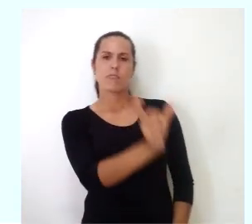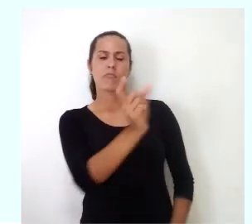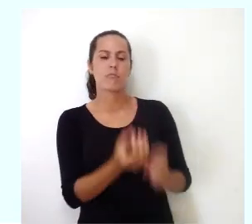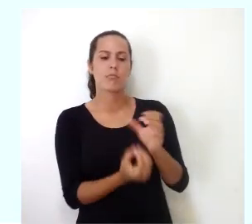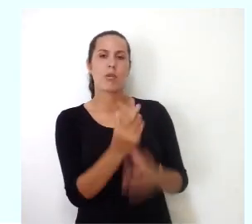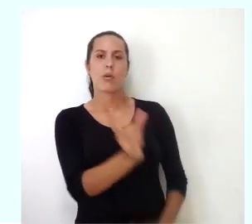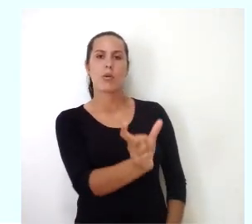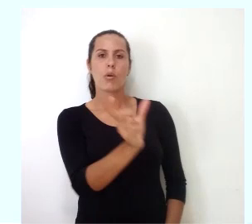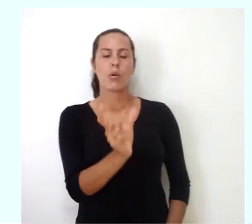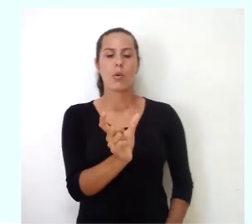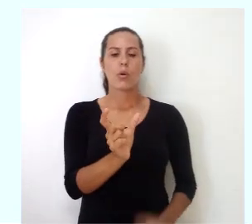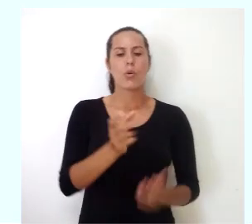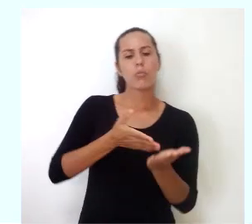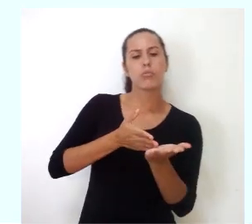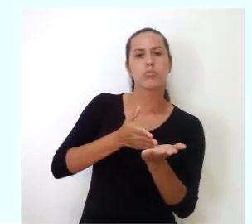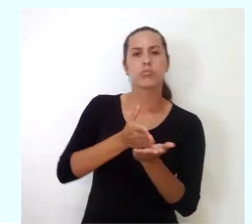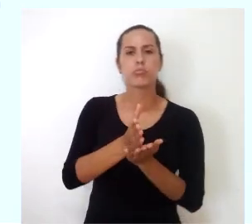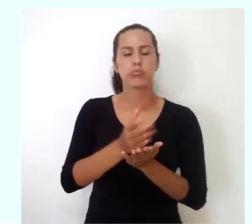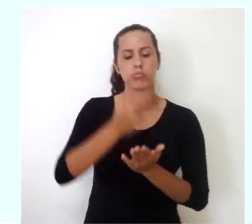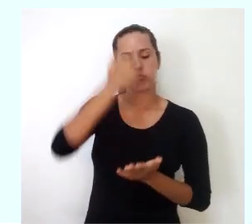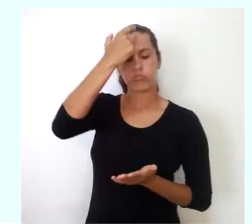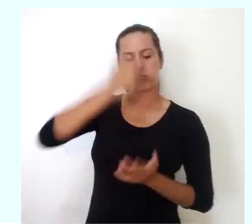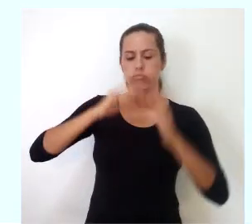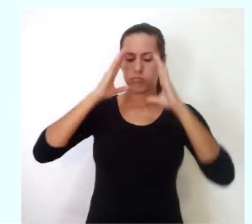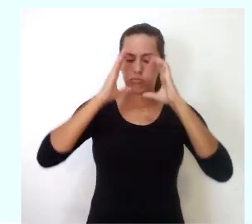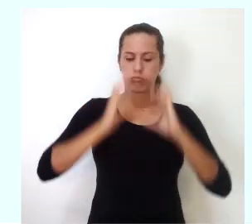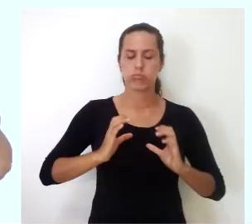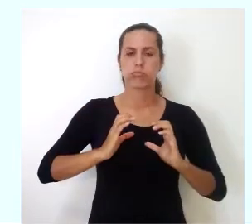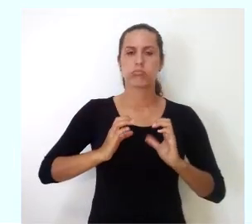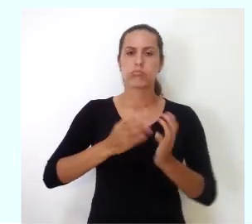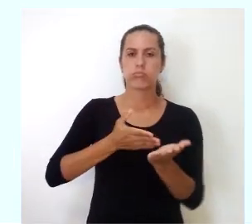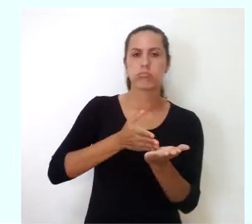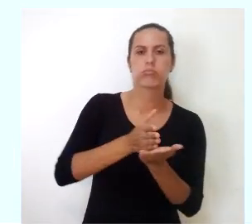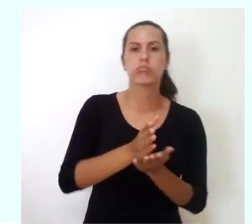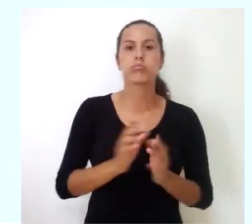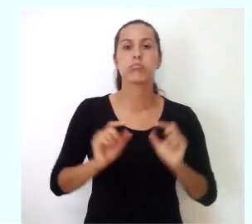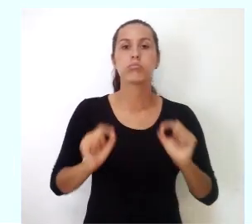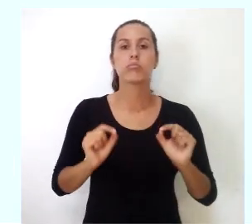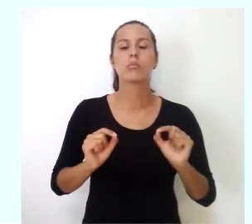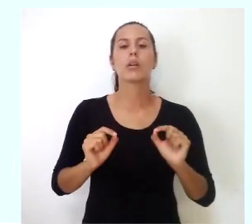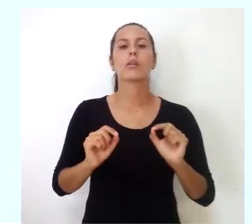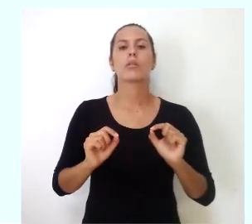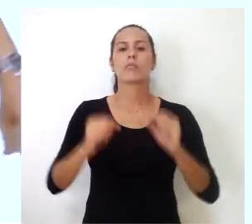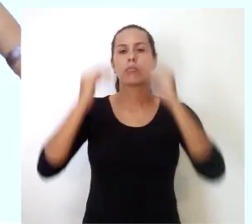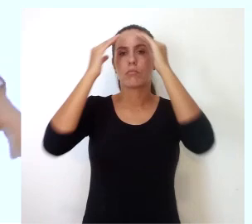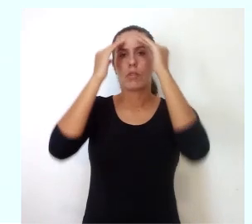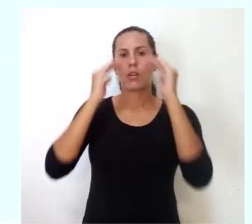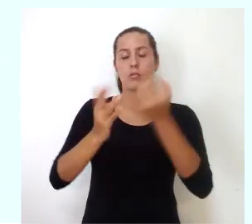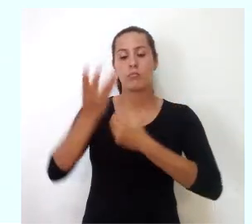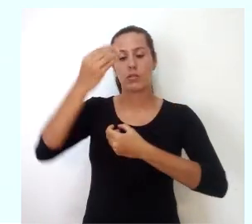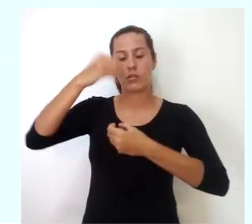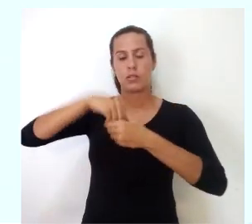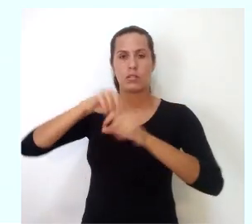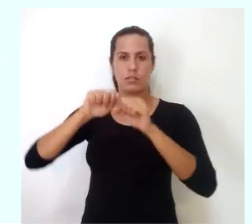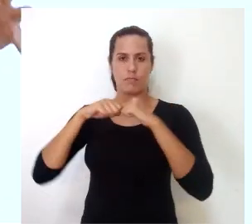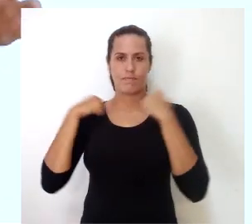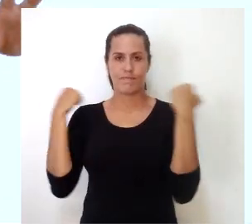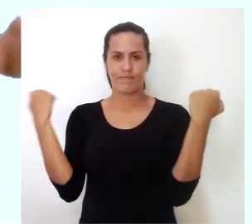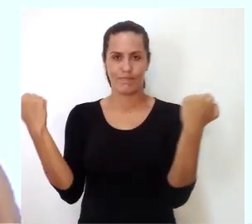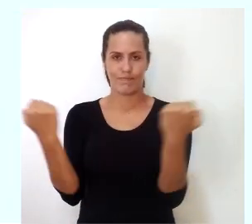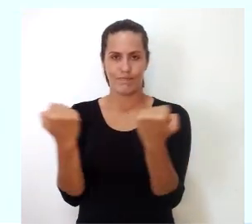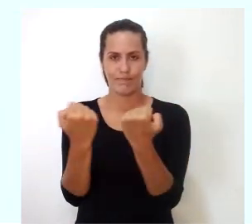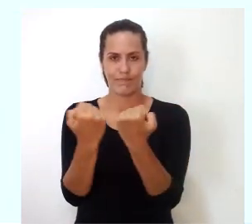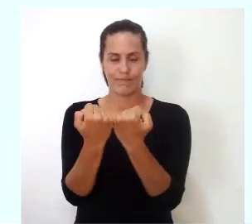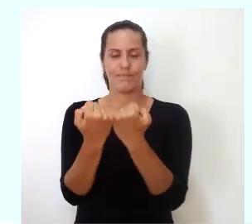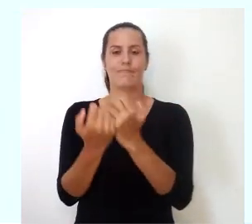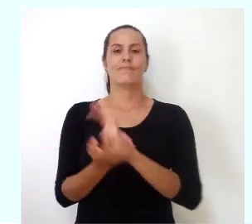ética, conduta, um modo de agir, nós vamos estudar a ética para quê? Para o respeito dentro dessa